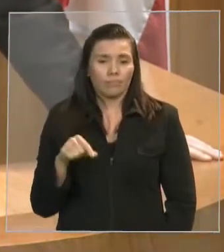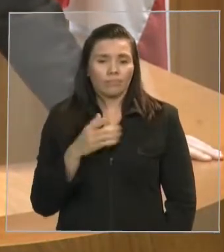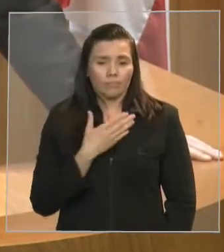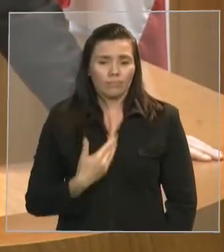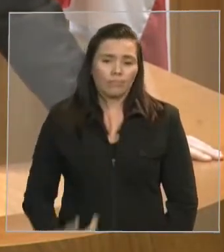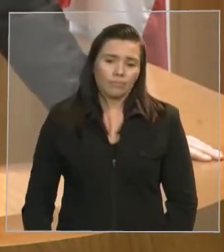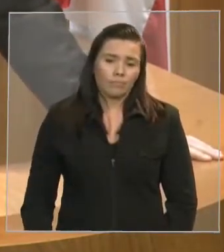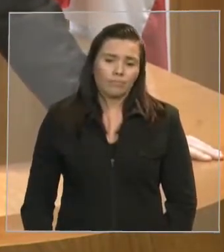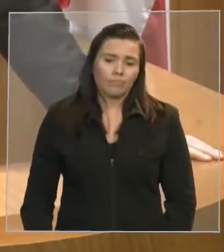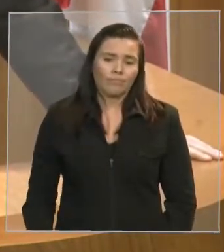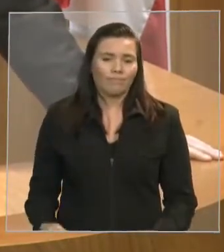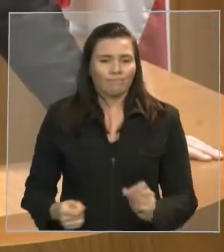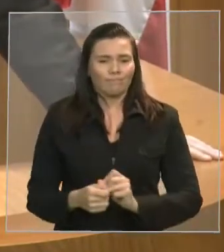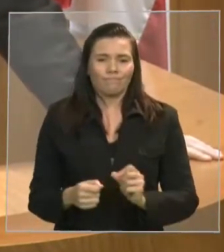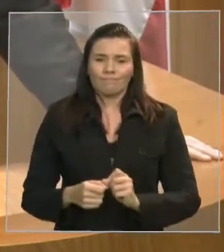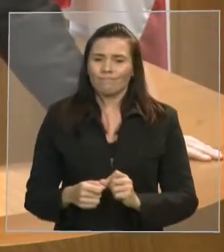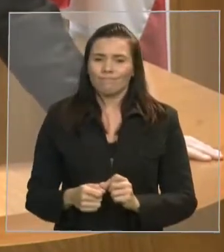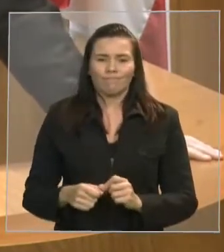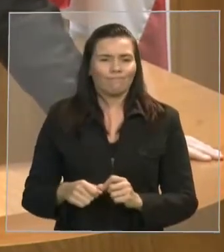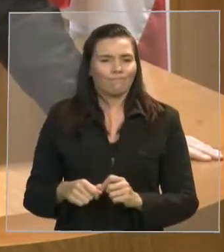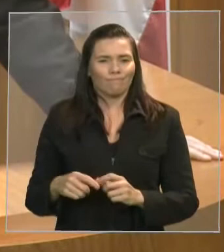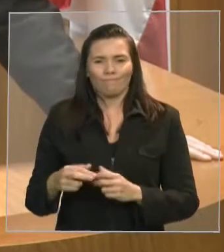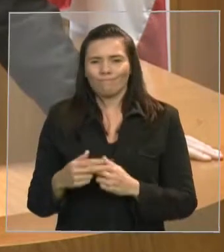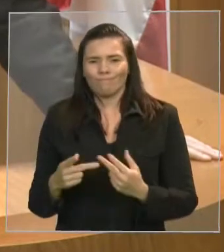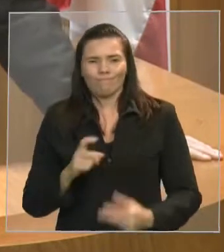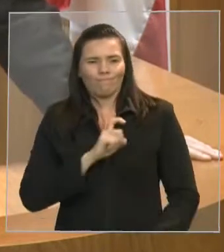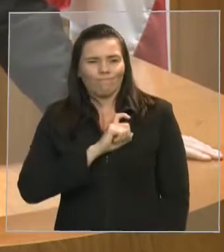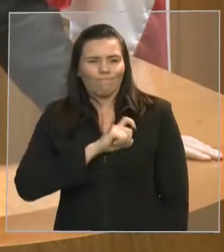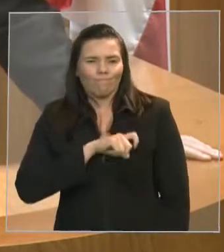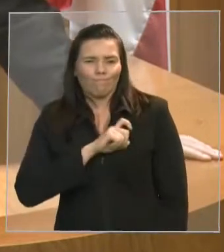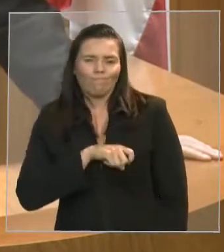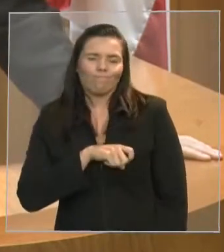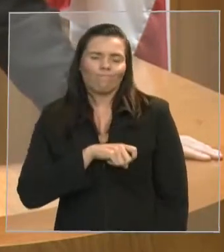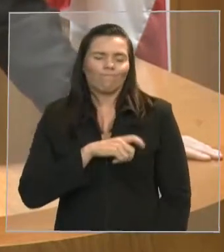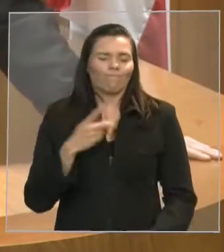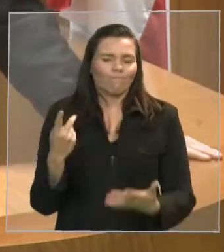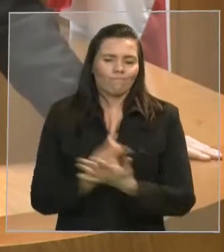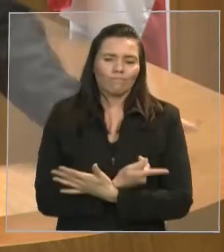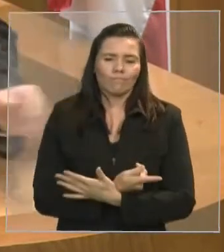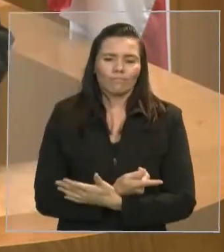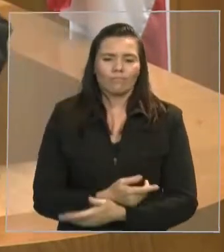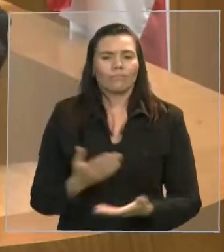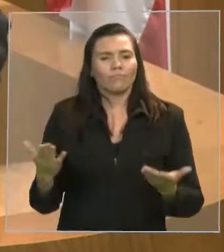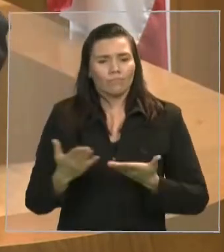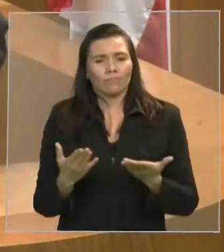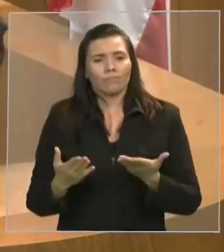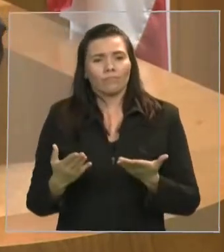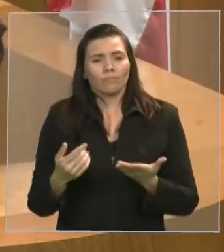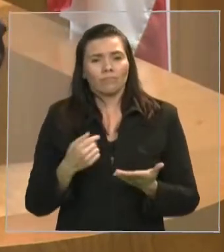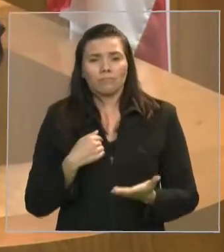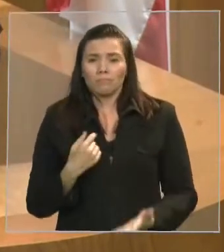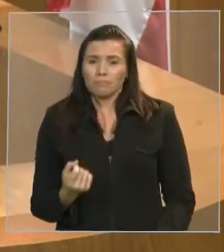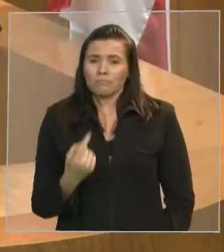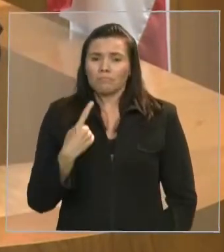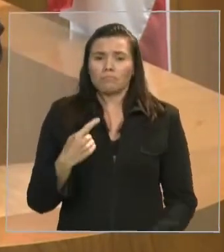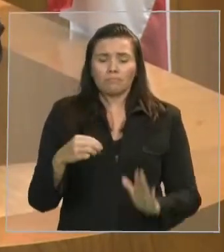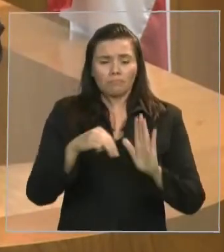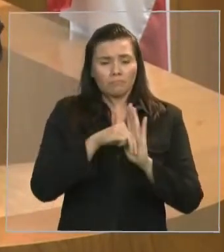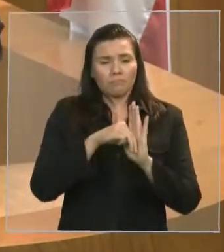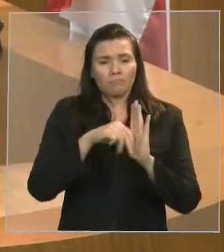ele surpreende esta casa. E surpreende agora esta casa por meio da medida provisória